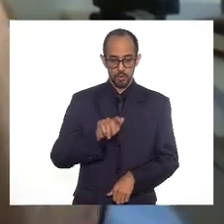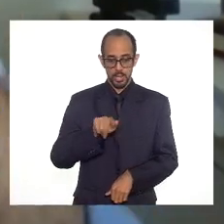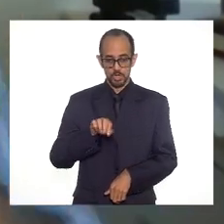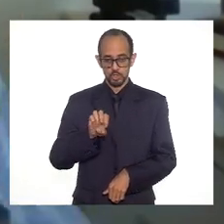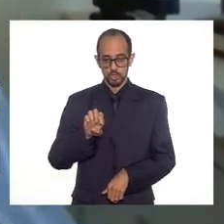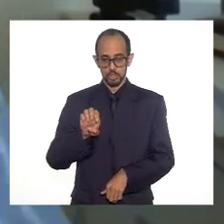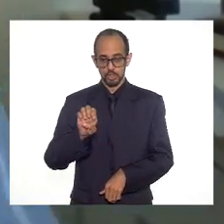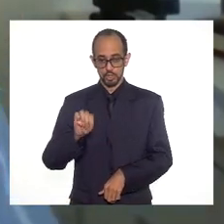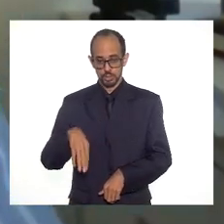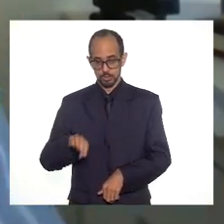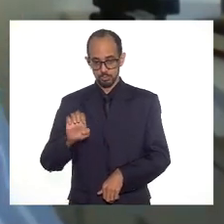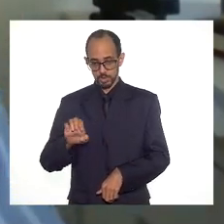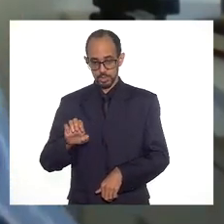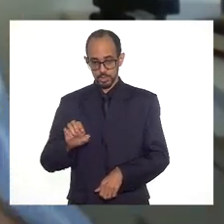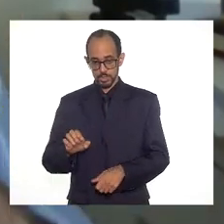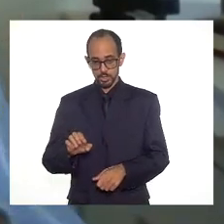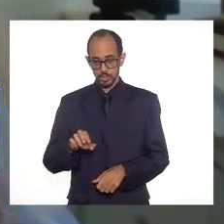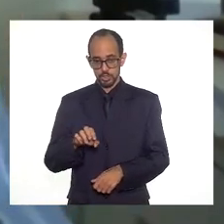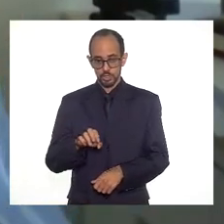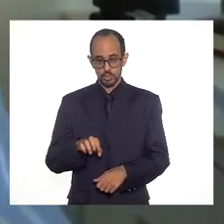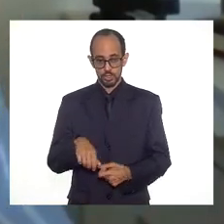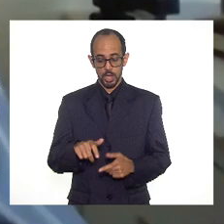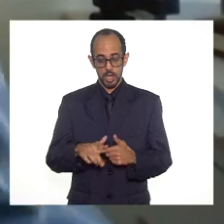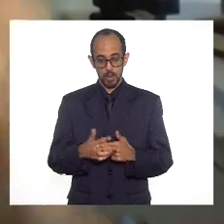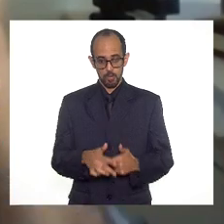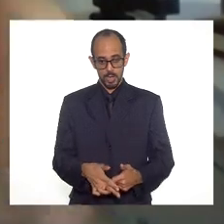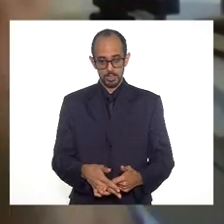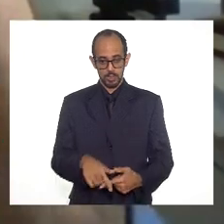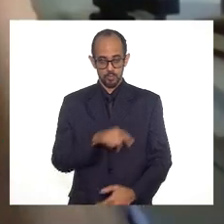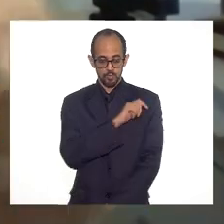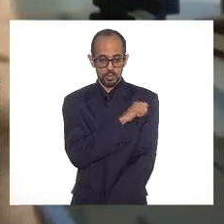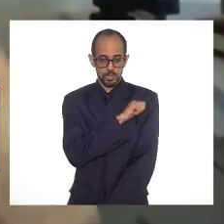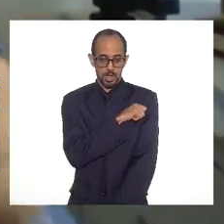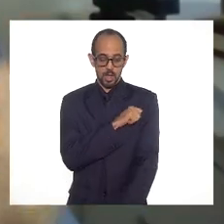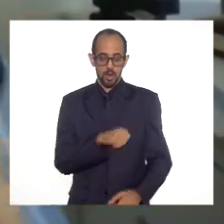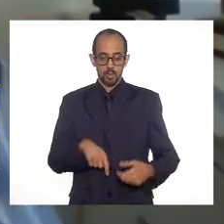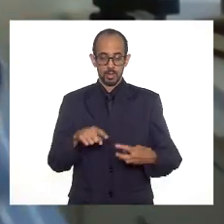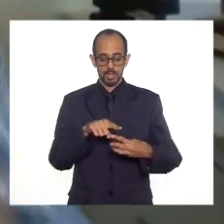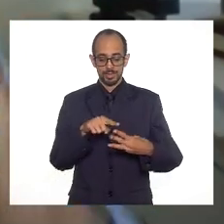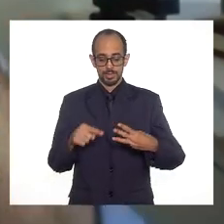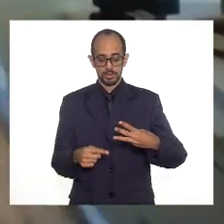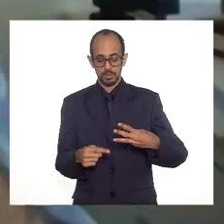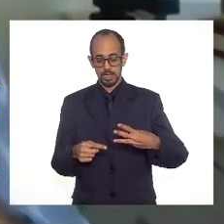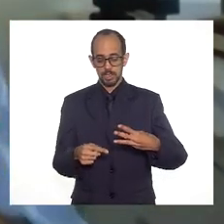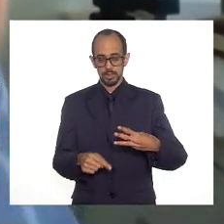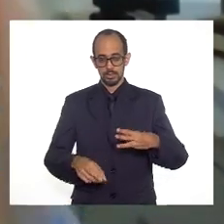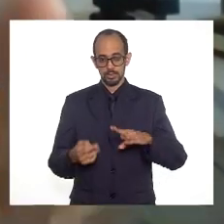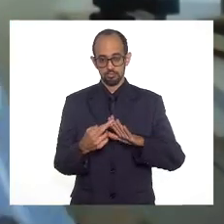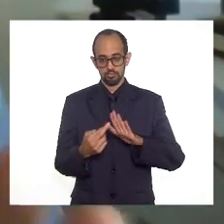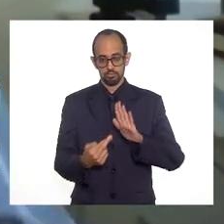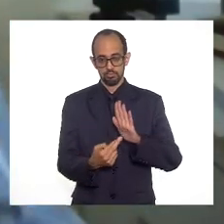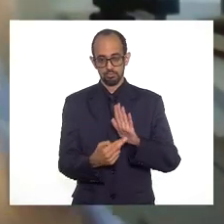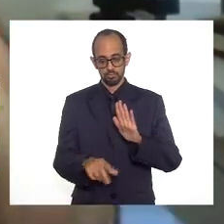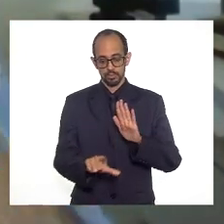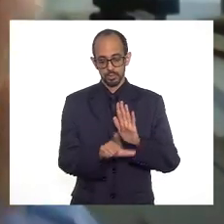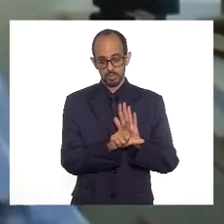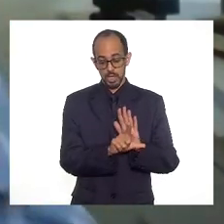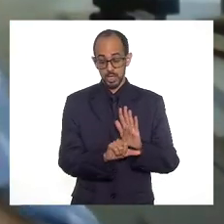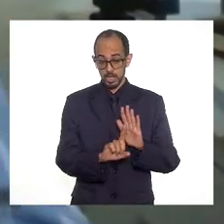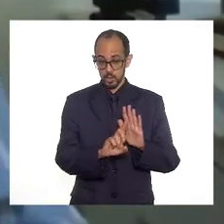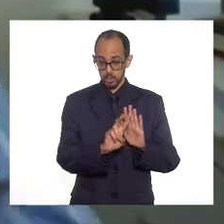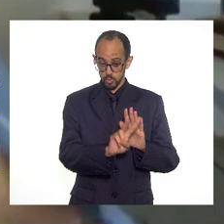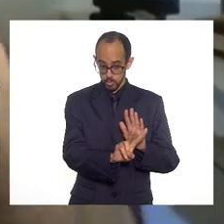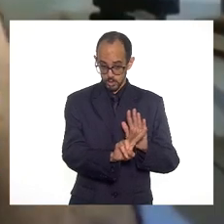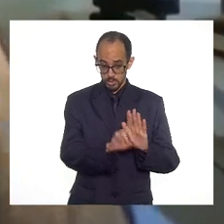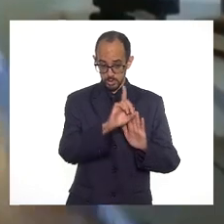tem três instrumentos reguladores, duas leis complementares e um decreto, todos